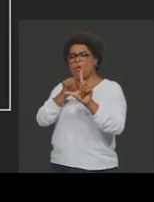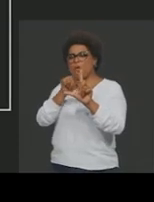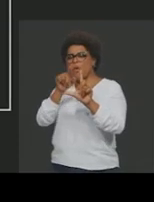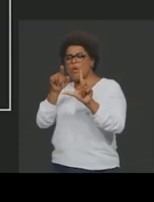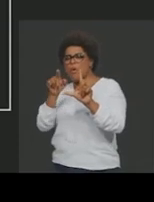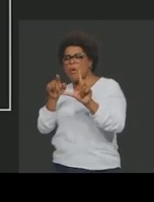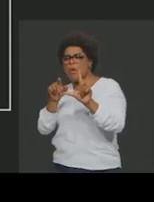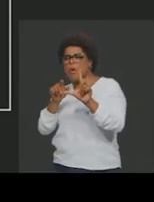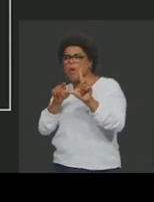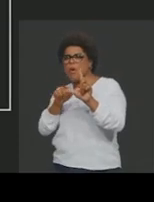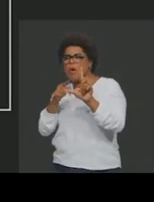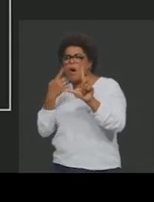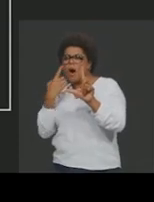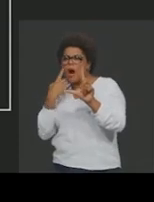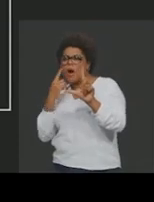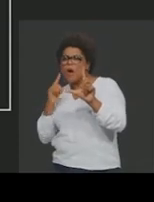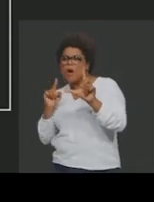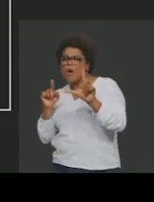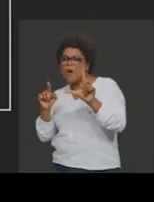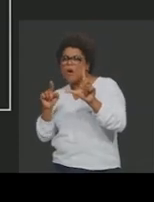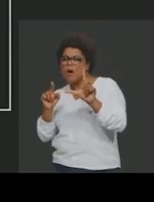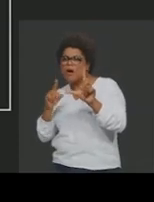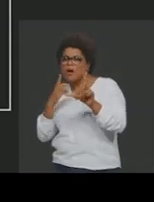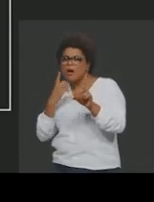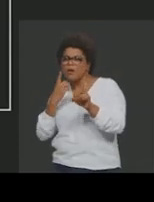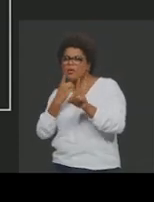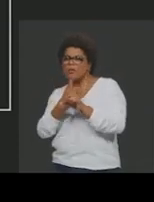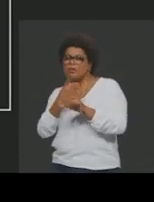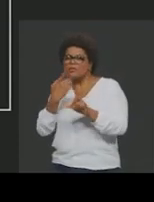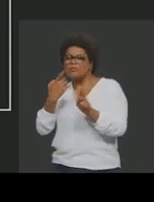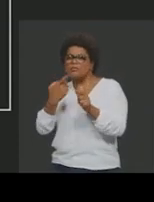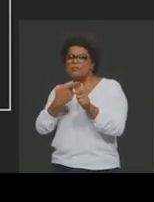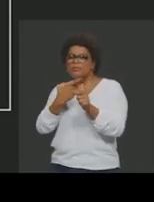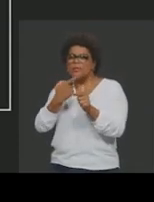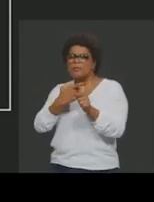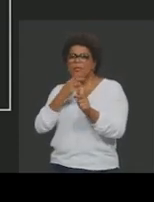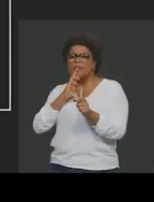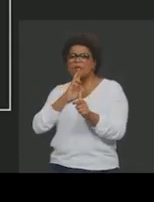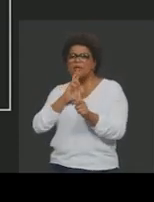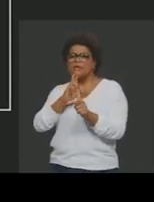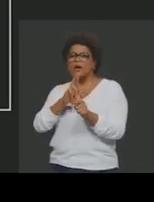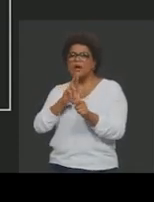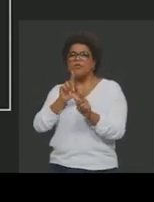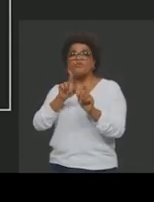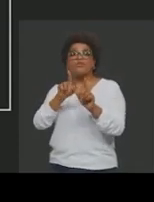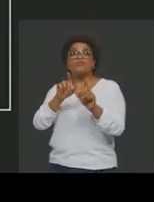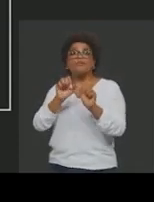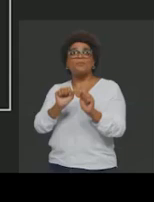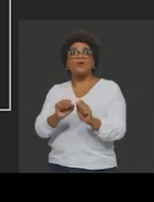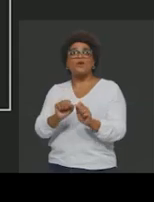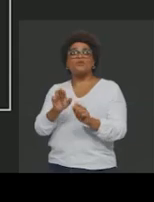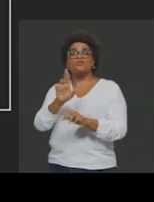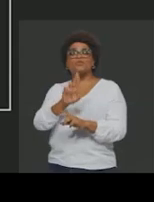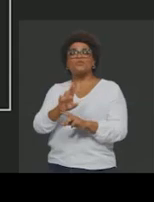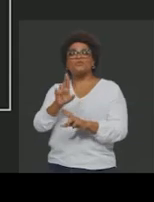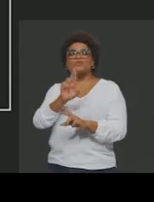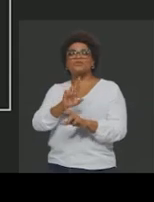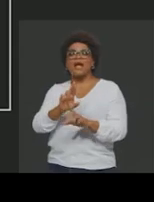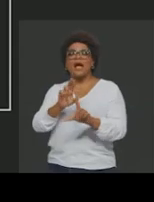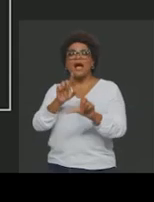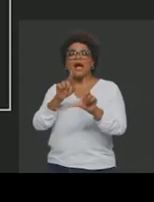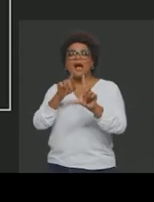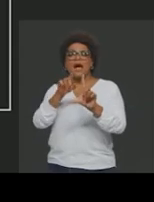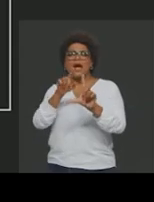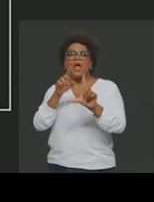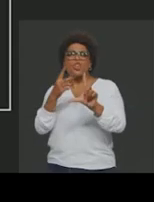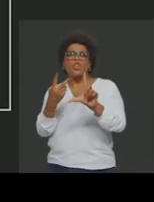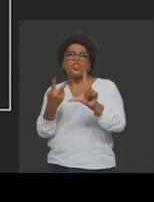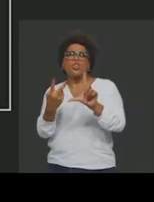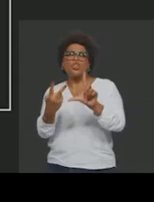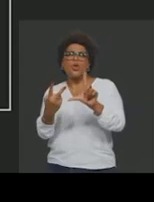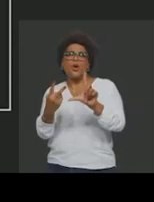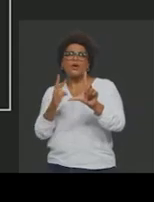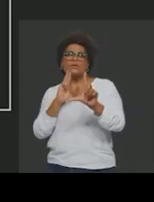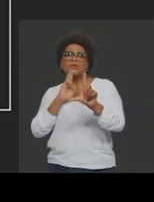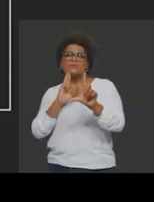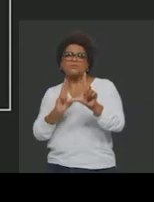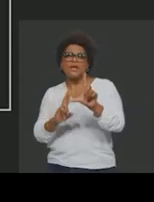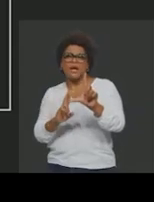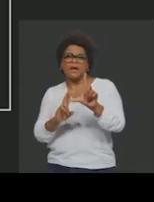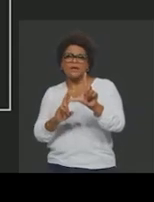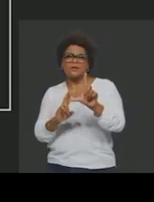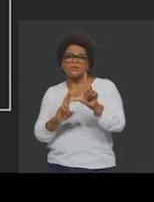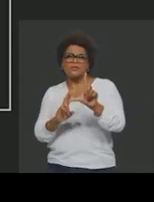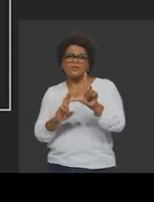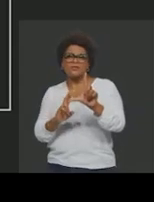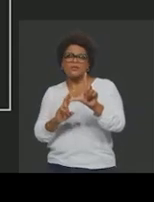primeiro resultado. Só que se você pode subir do ponto até o outro ponto do gráfico, achou outro resultado. Vocês estão vendo que um x corresponde